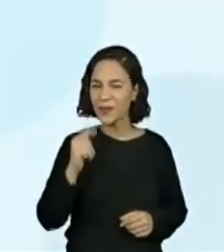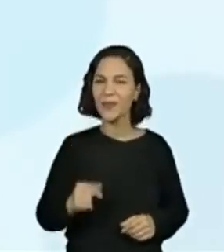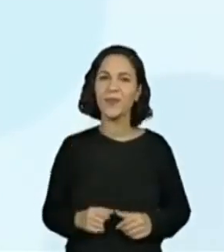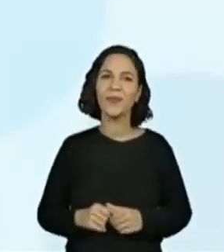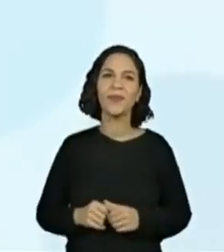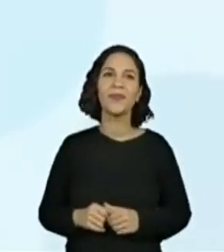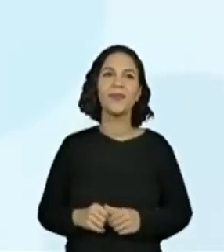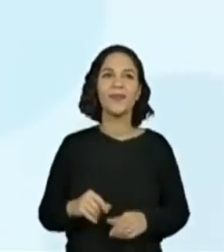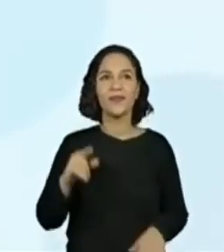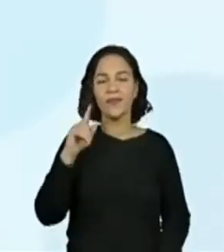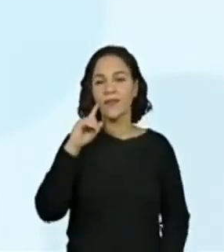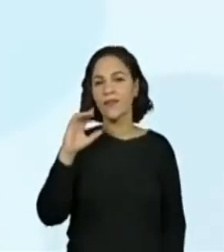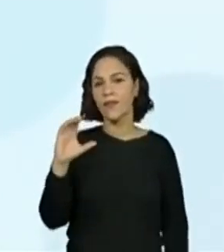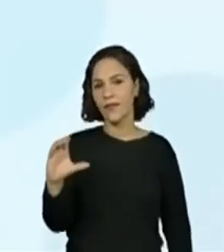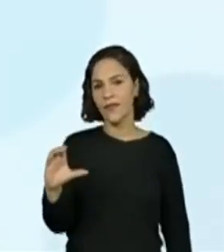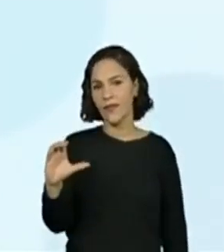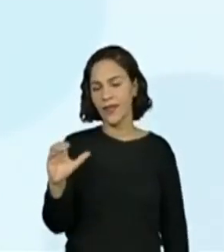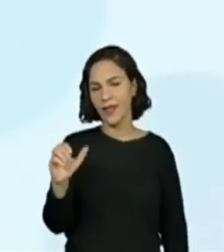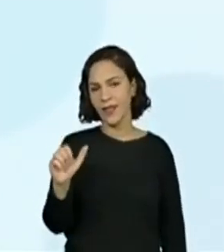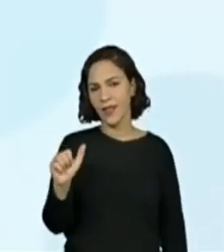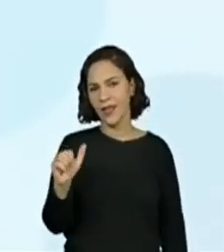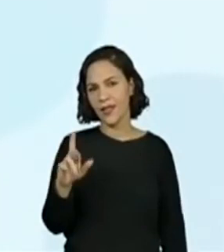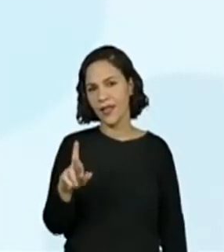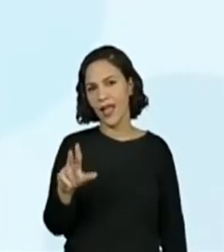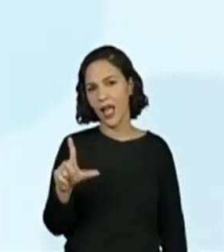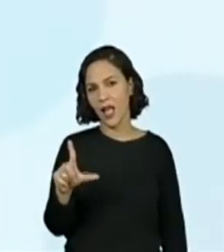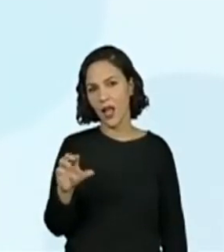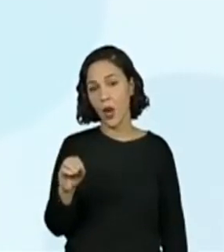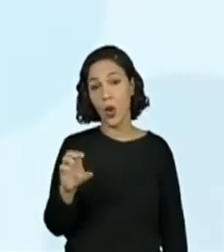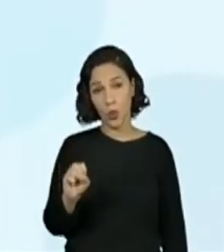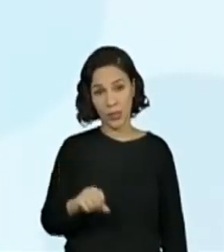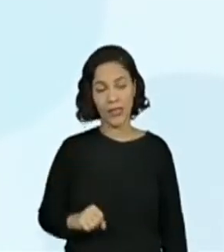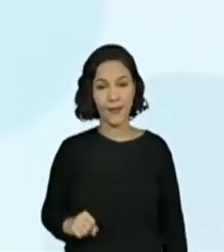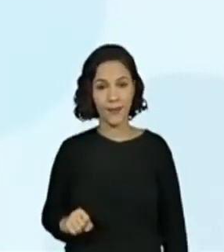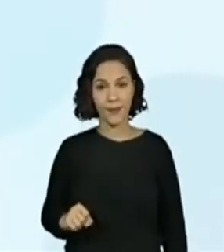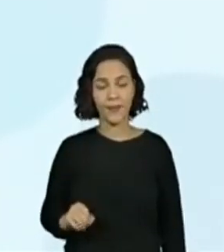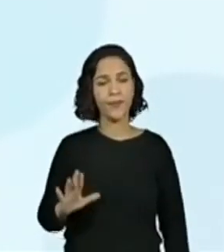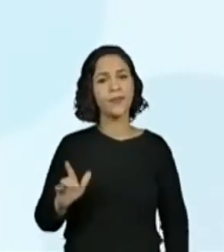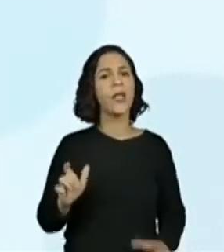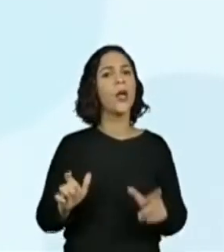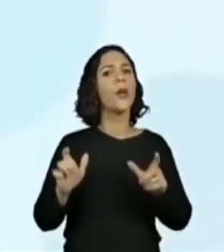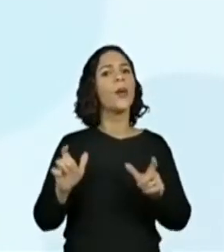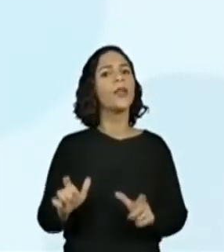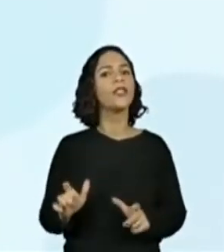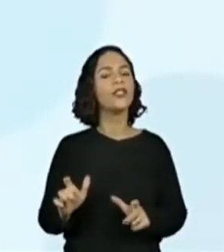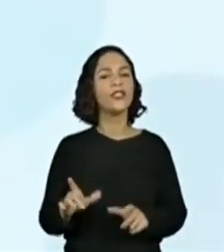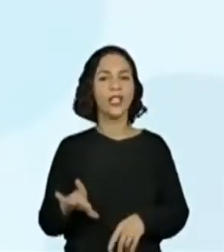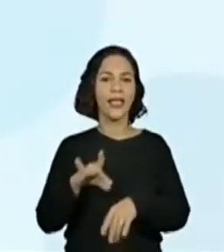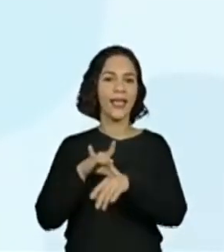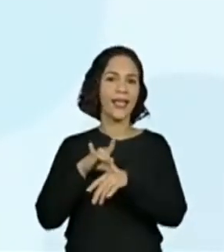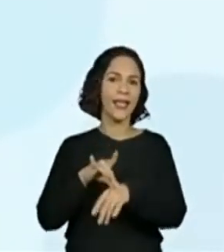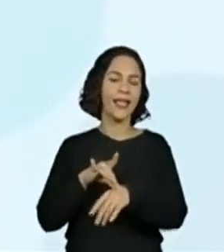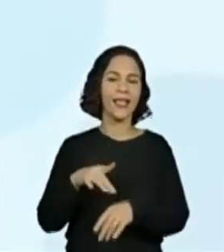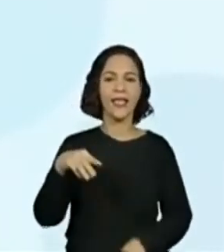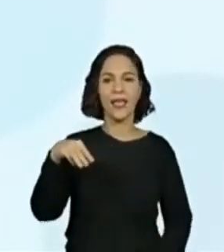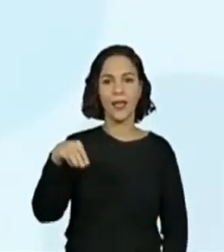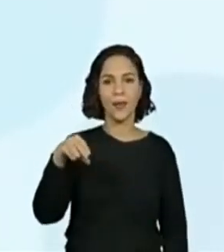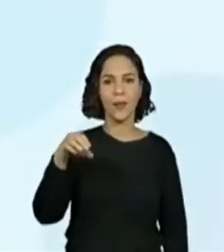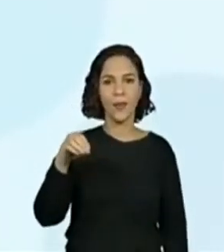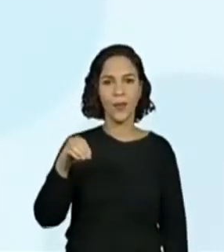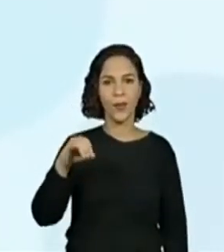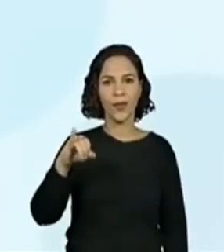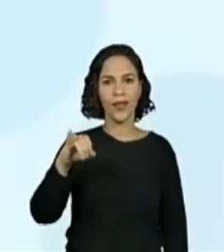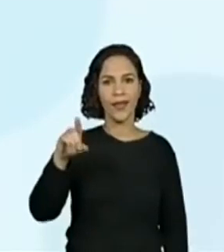escreve Carlos. Ah, agora ajudou. E onde está escrito carne moída? Estão